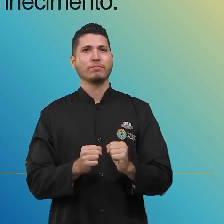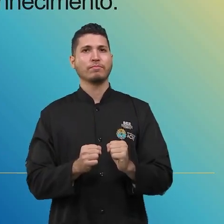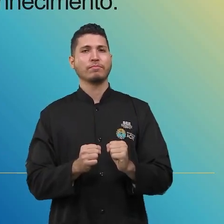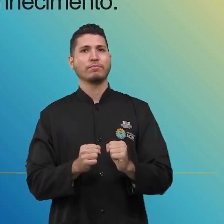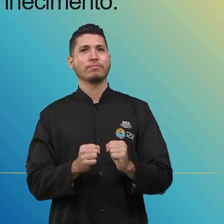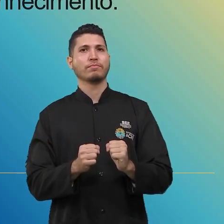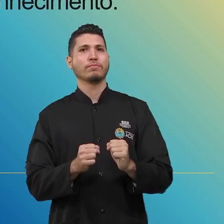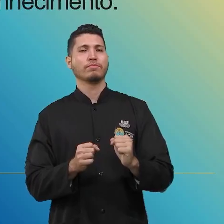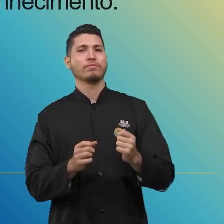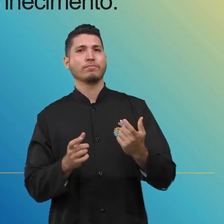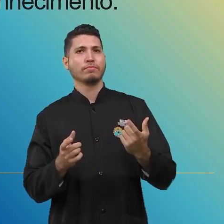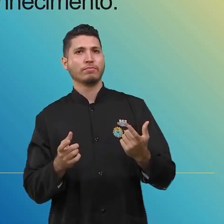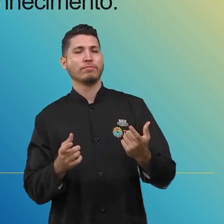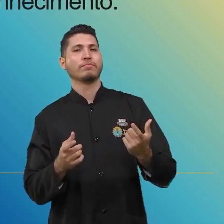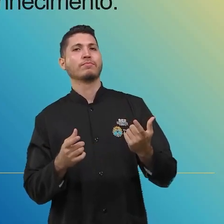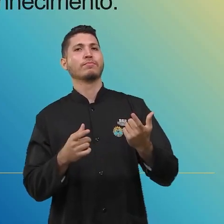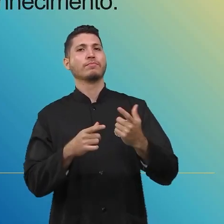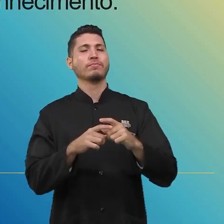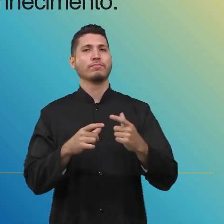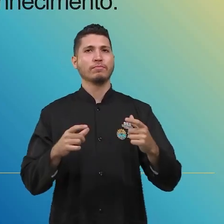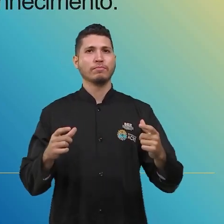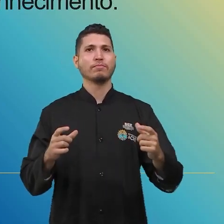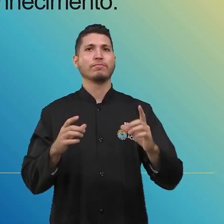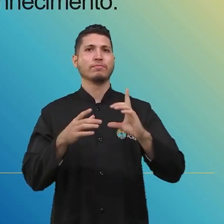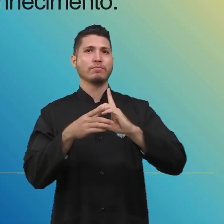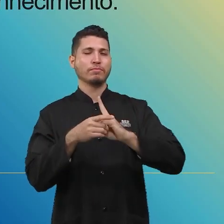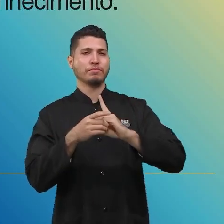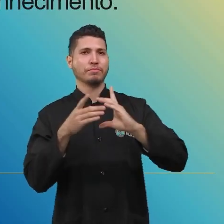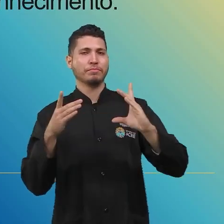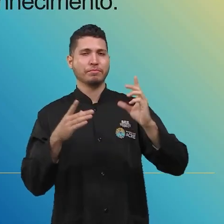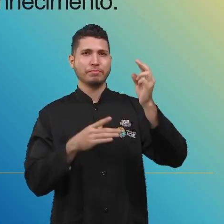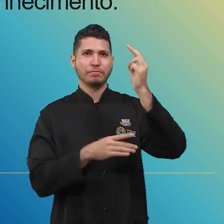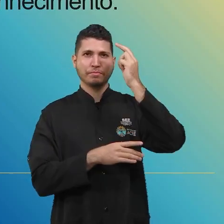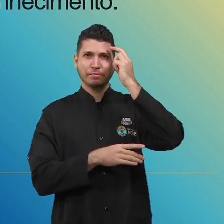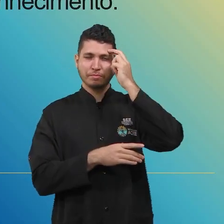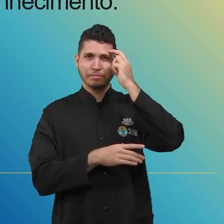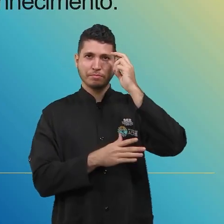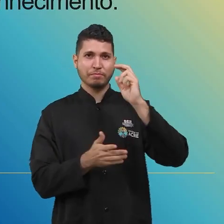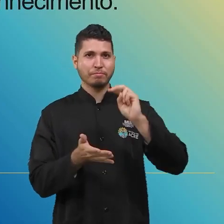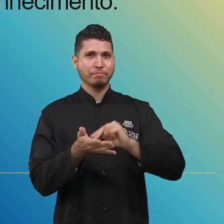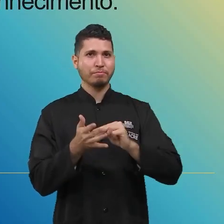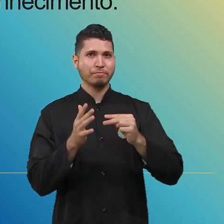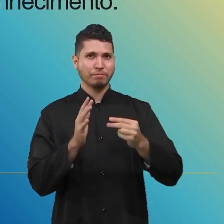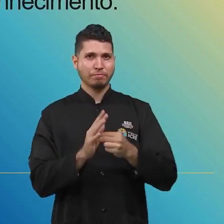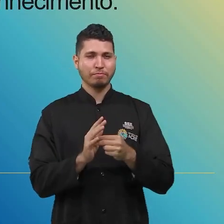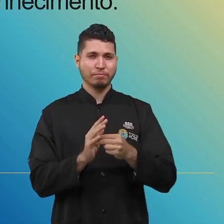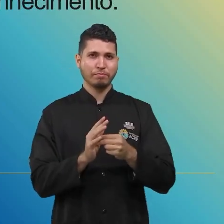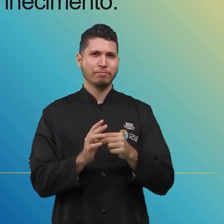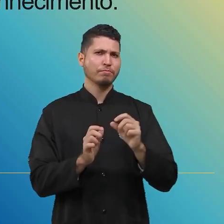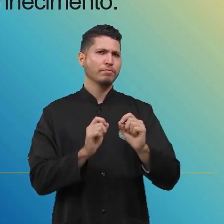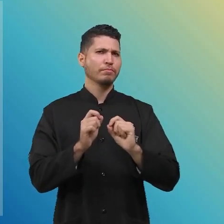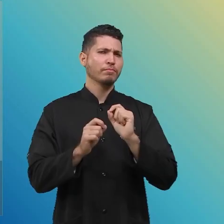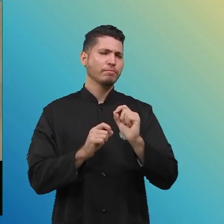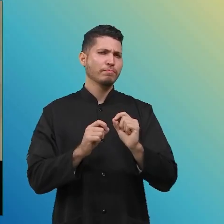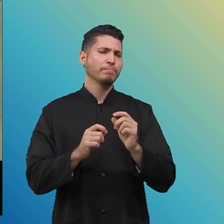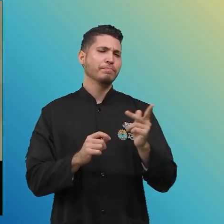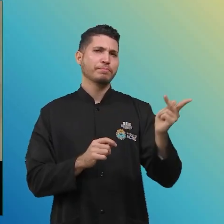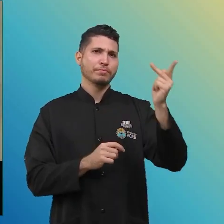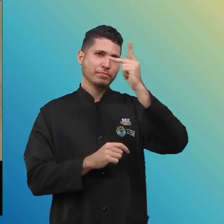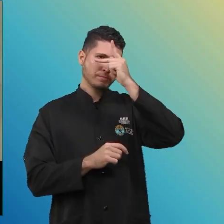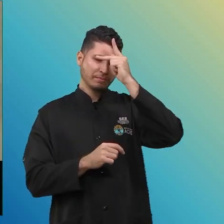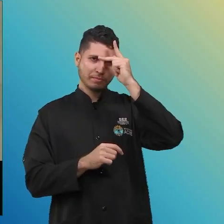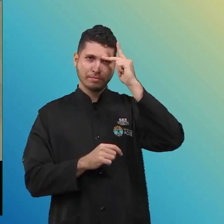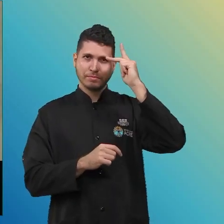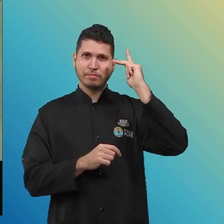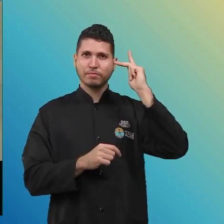de democratização mesmo da cultura. E isso significa que qualquer pessoa, independente